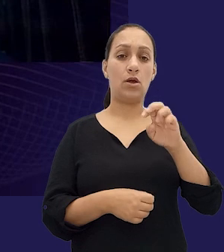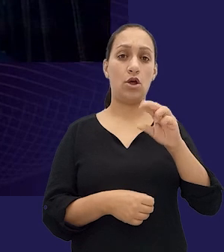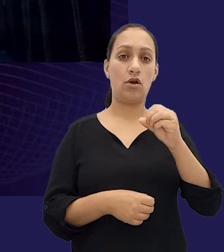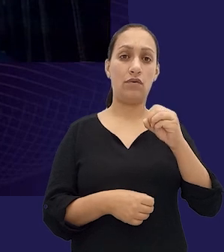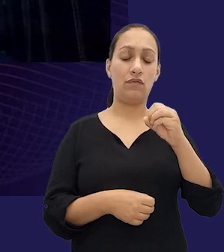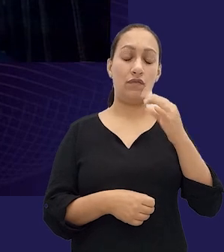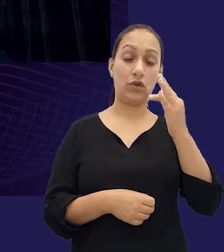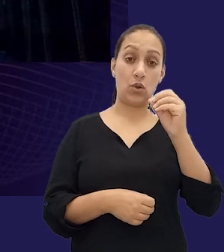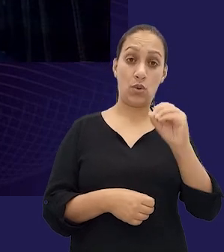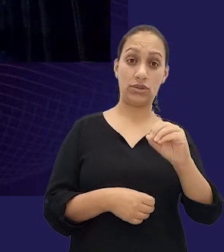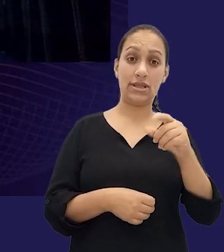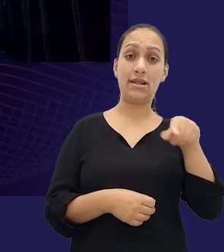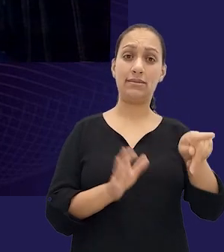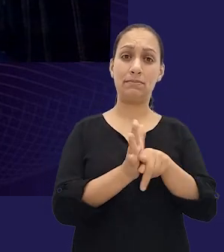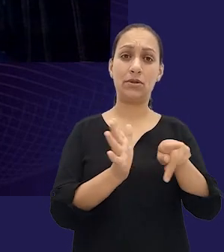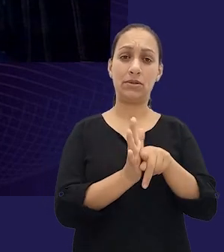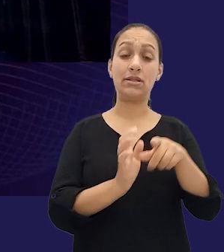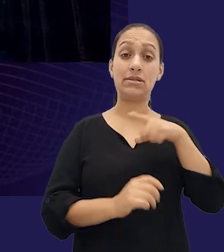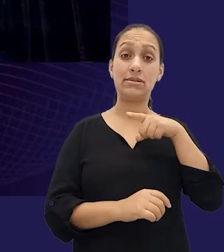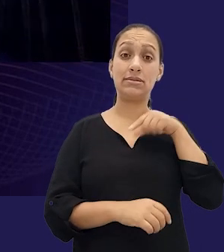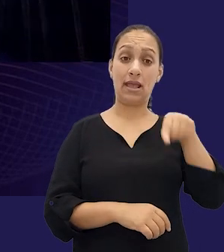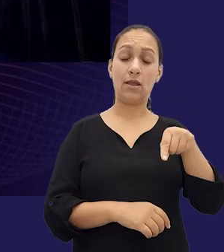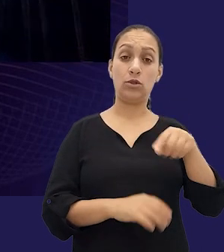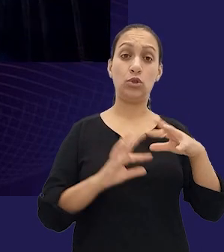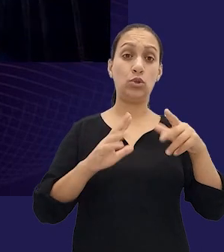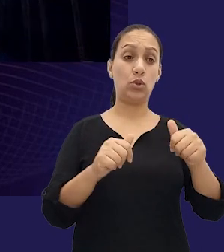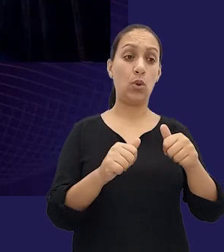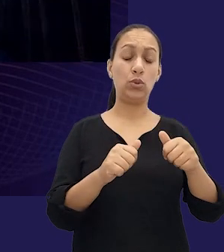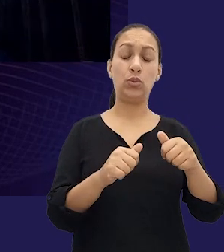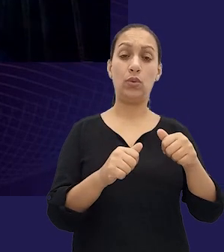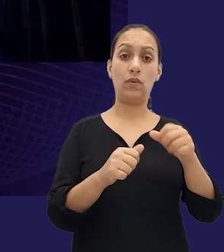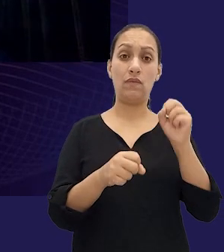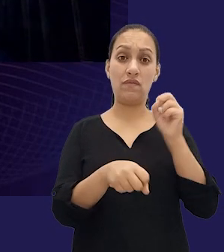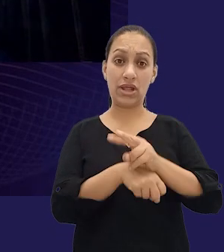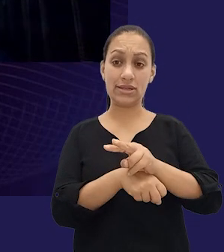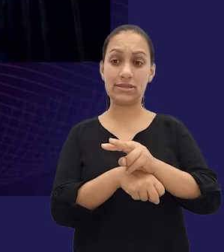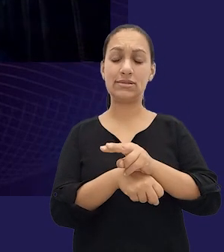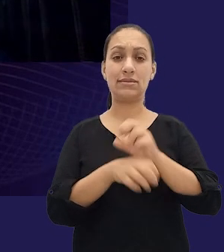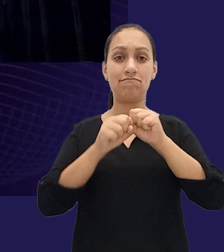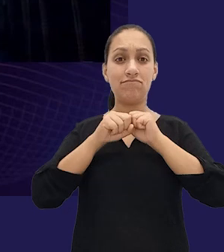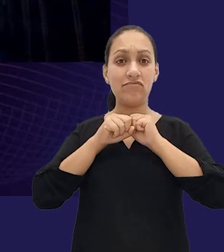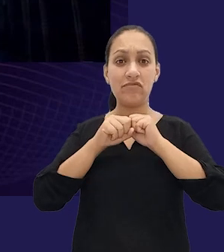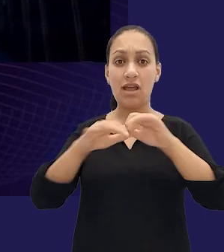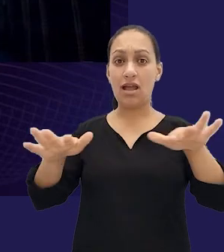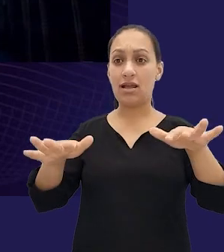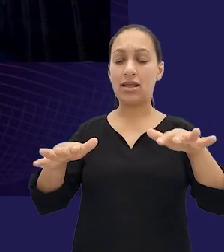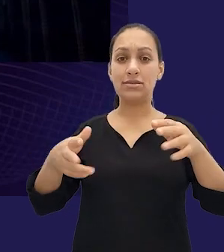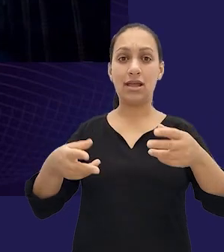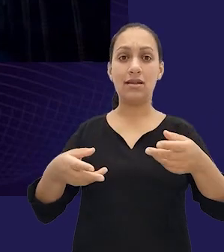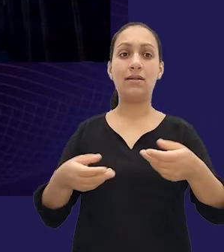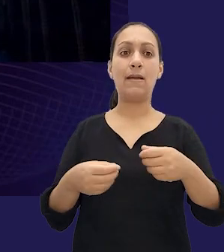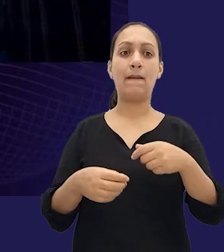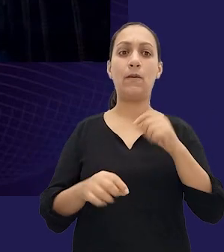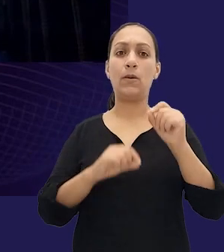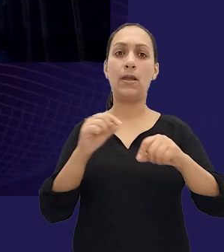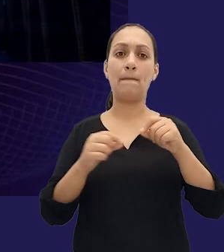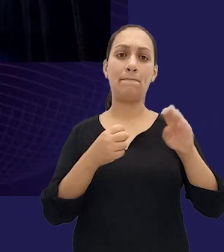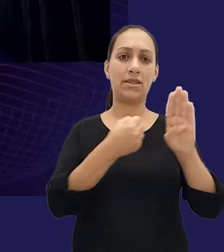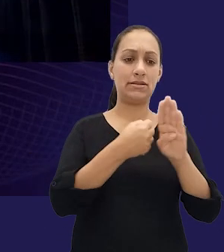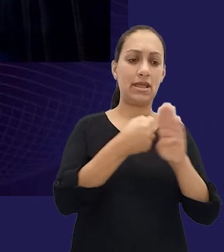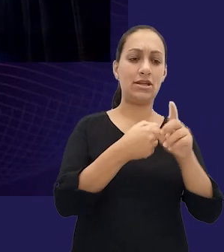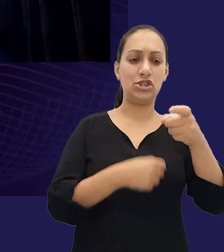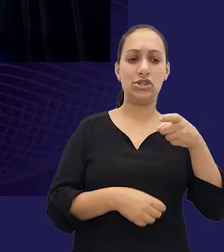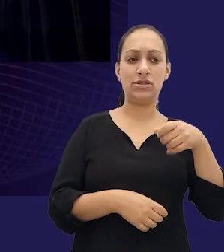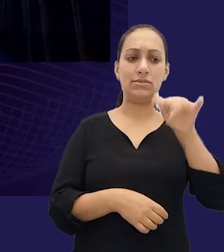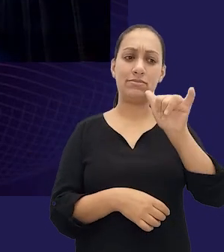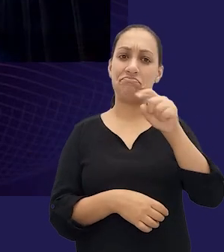exatamente essa propriedade, né? Como todo vírus, ele infecta de modo específico um dado hospedeiro, que seria uma bactéria X,